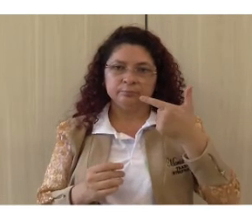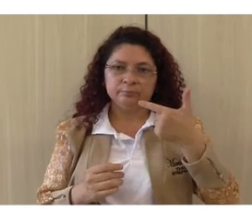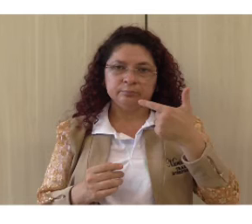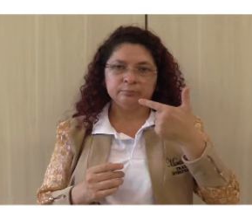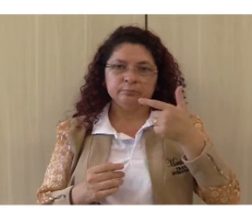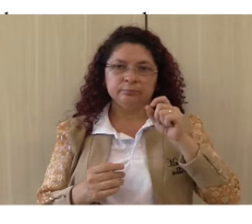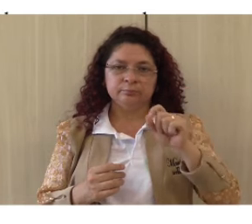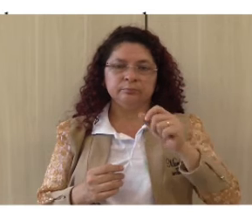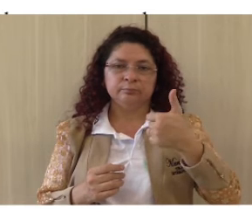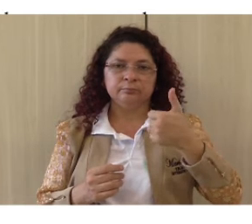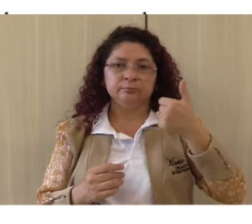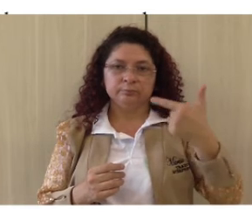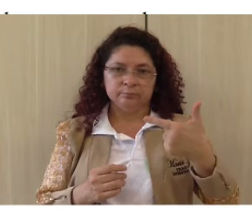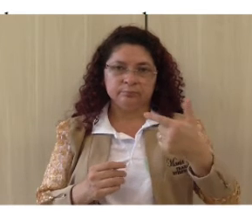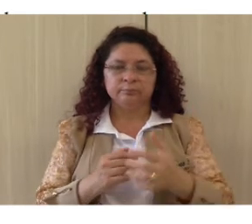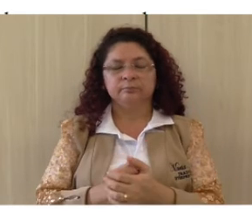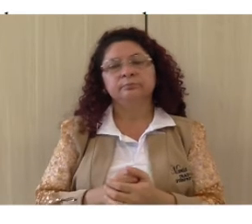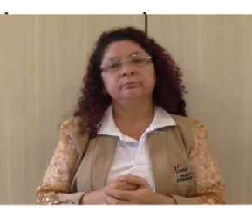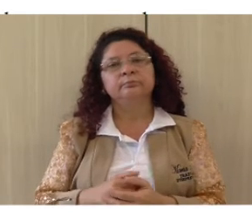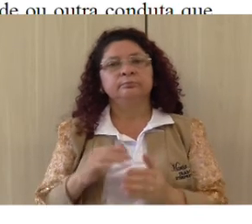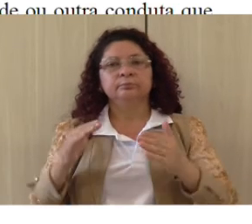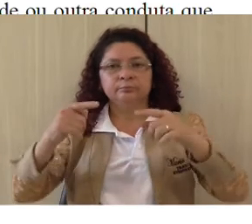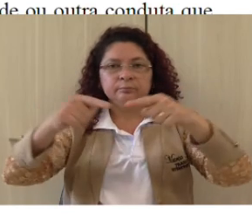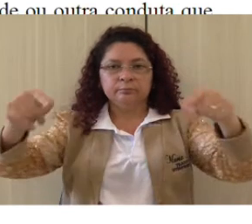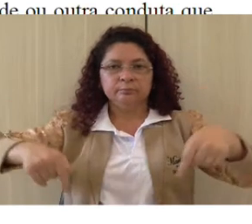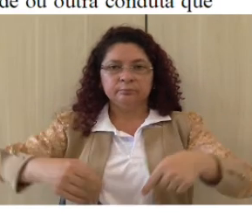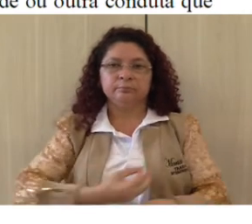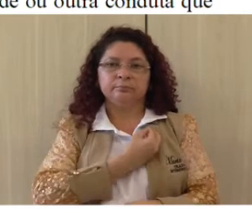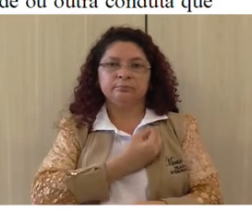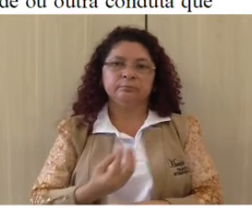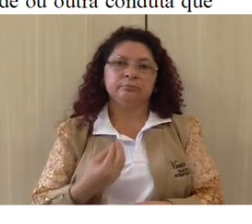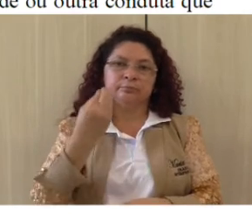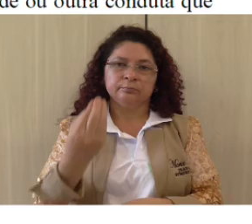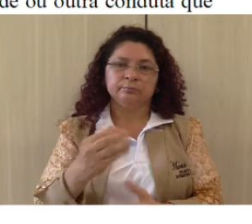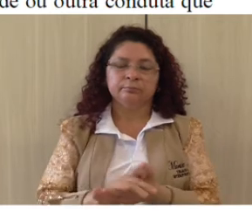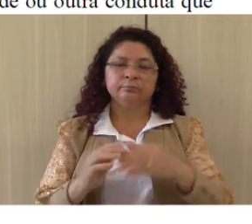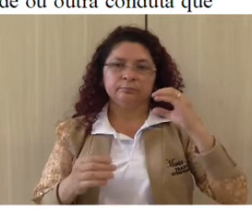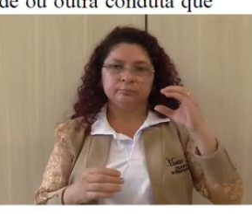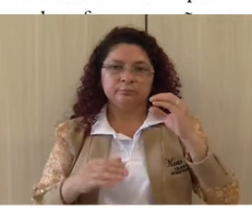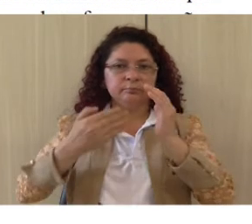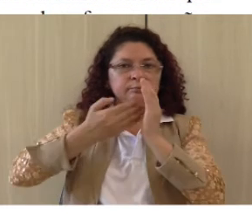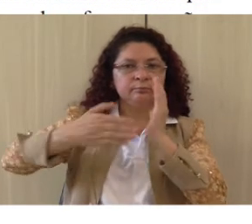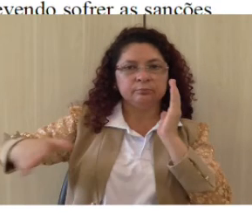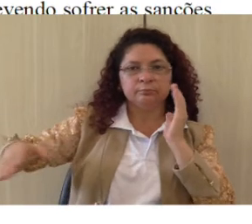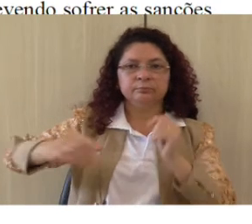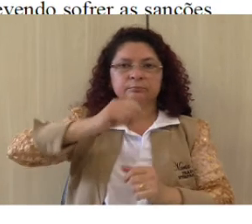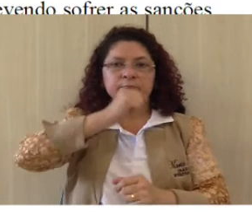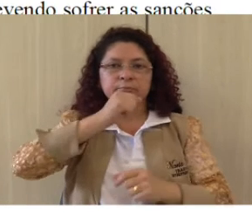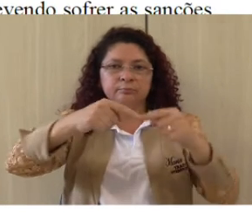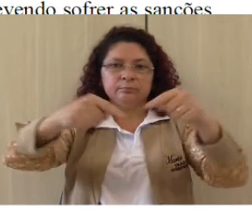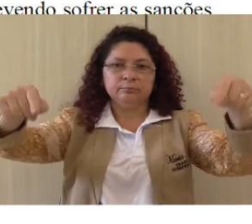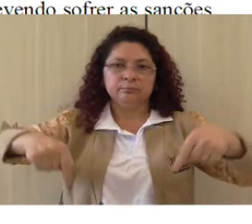6.2.2.12 para ter acesso à sala de entrevistas. Item C. Afastar-se da sala de entrevistas